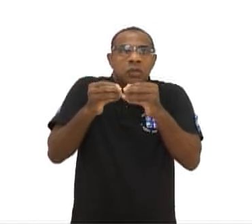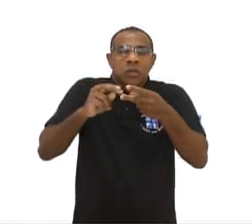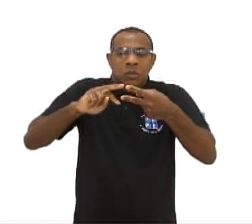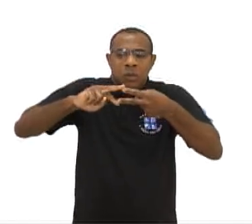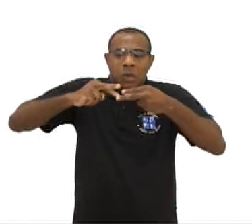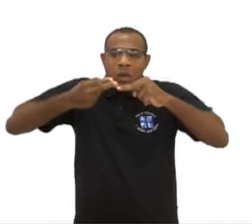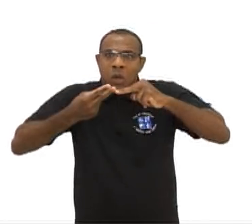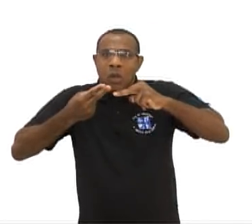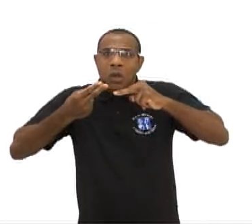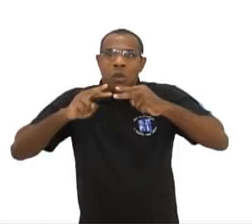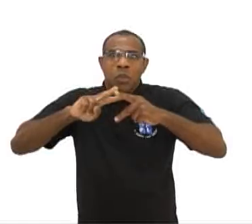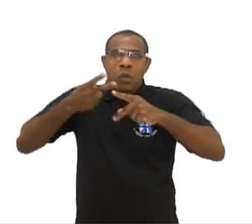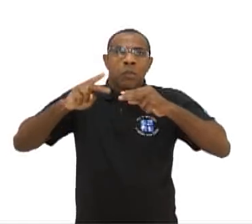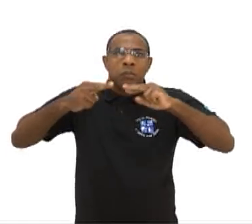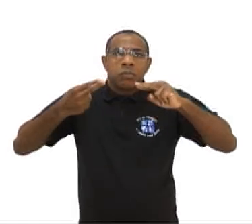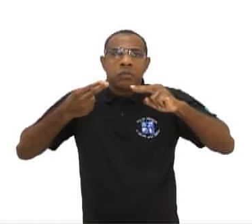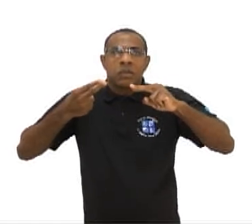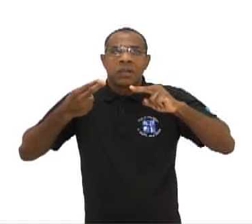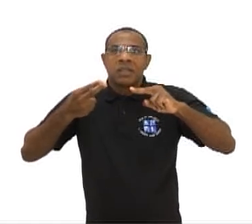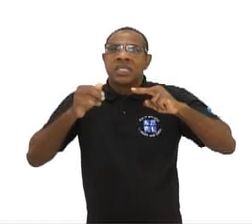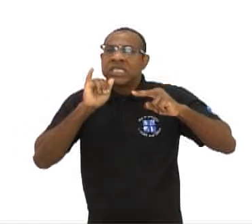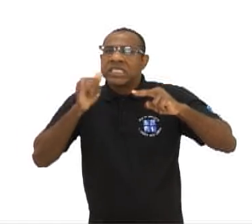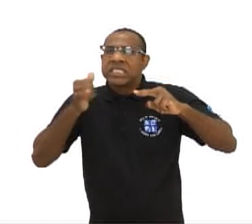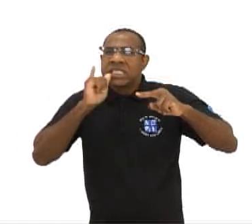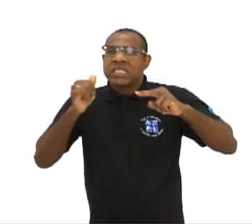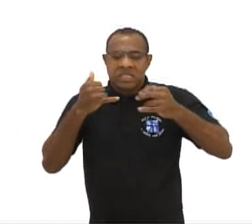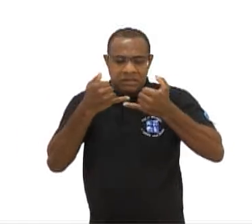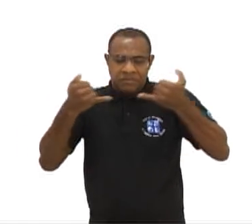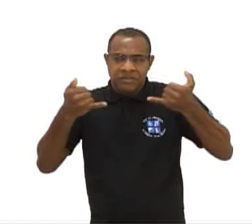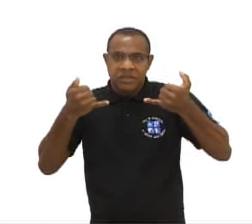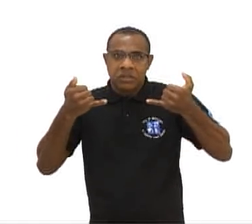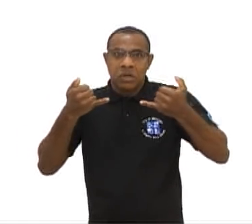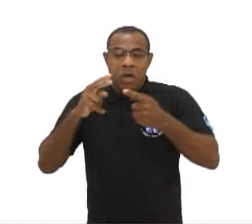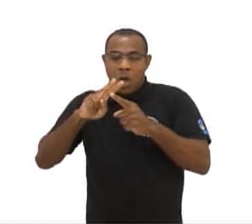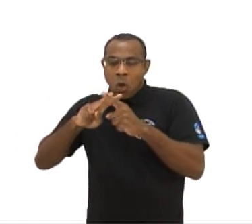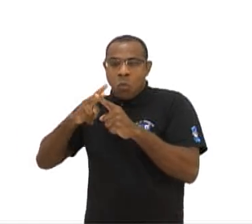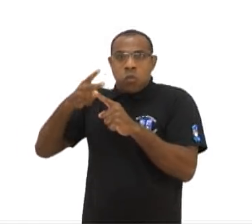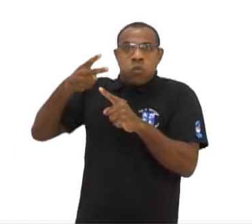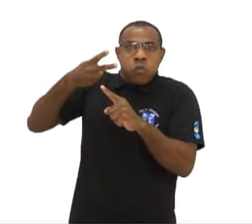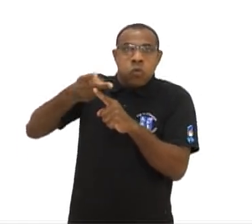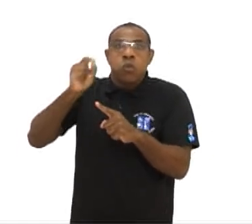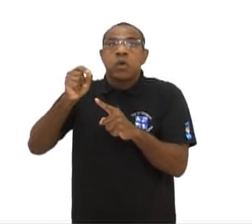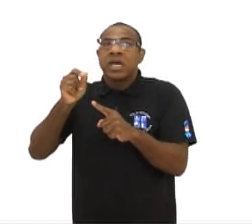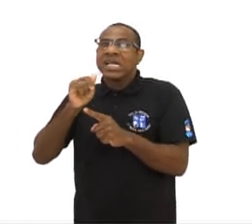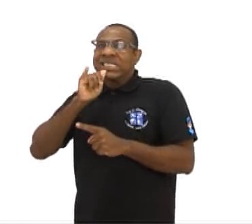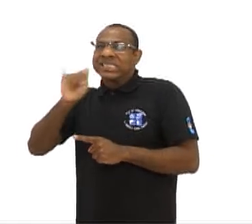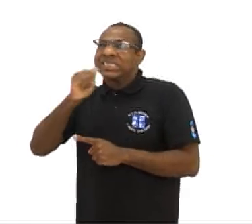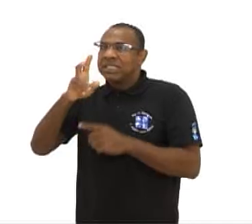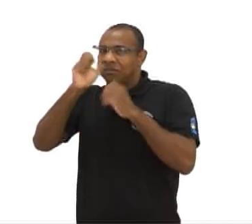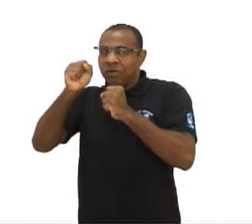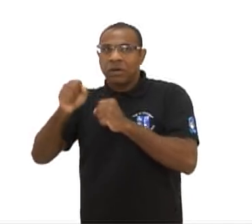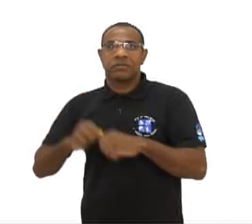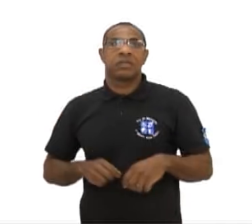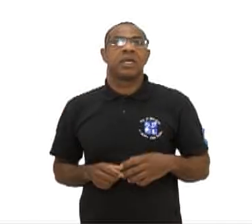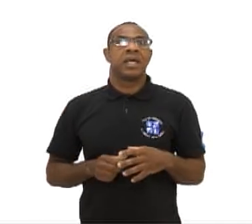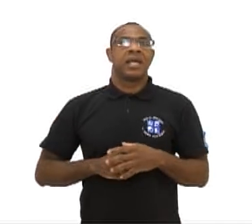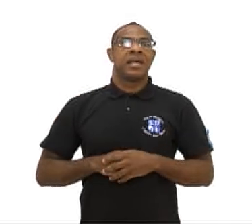resistência. Próxima. Se aumentarmos sua espessura, sua resistência